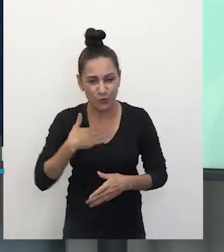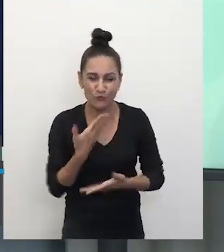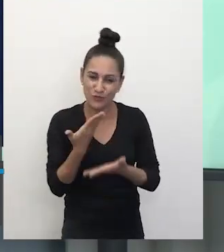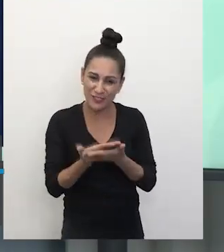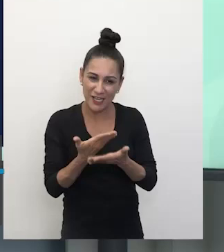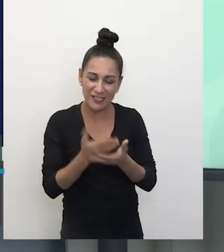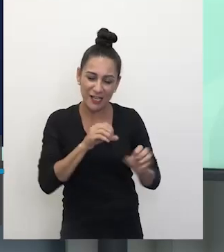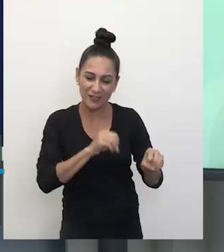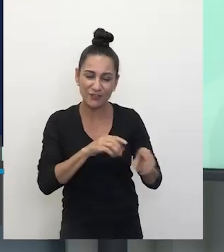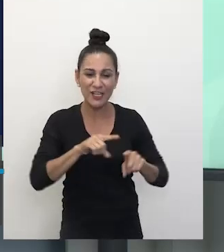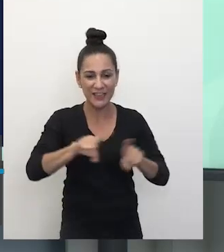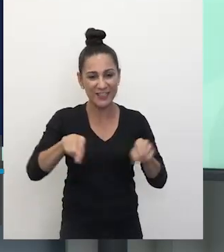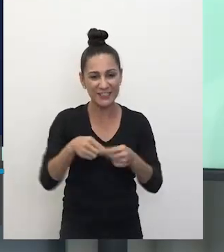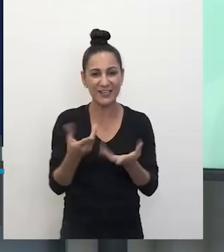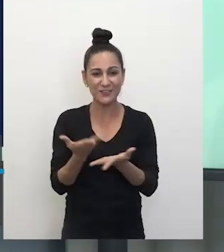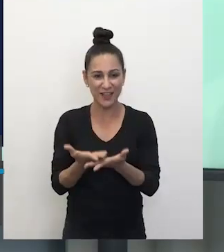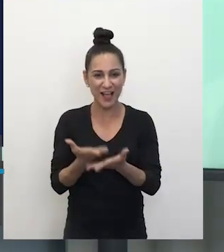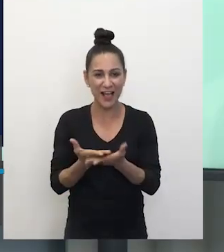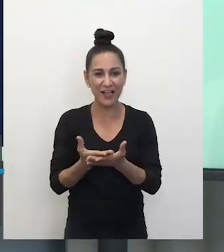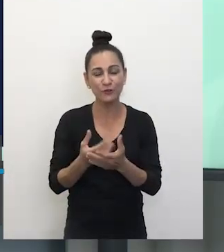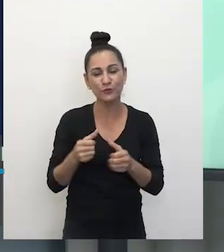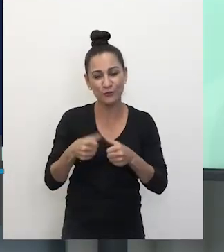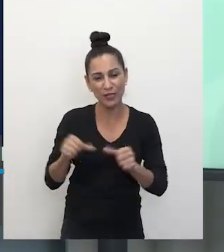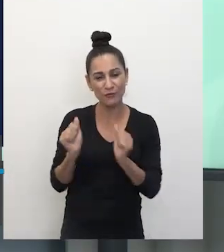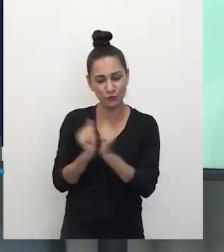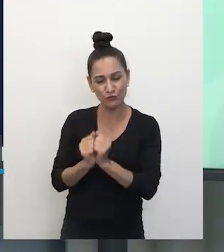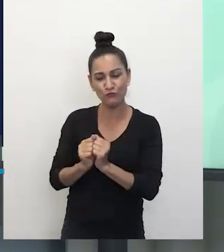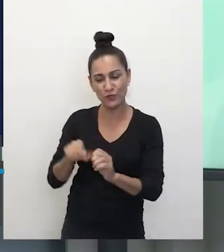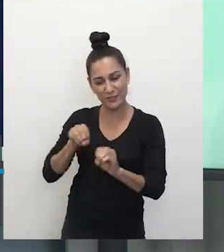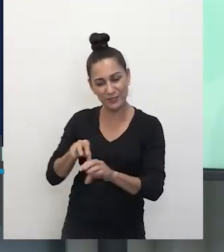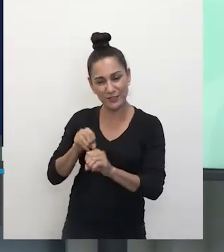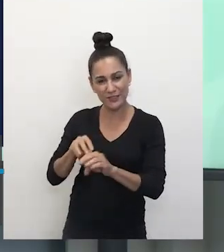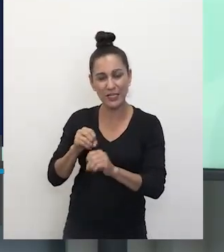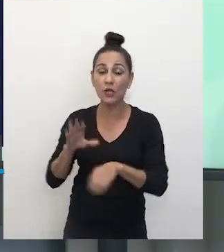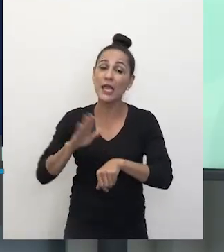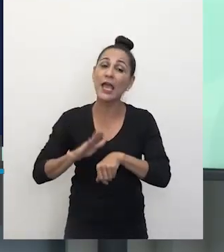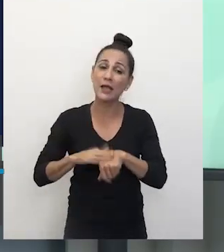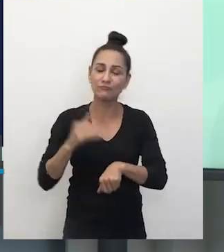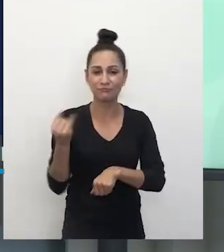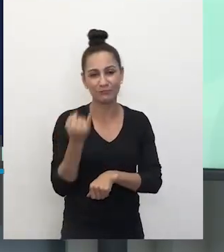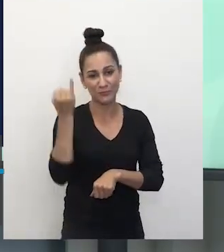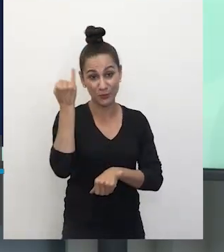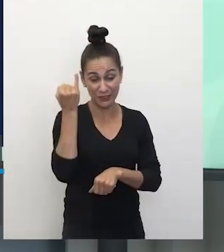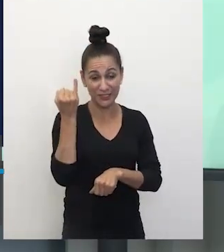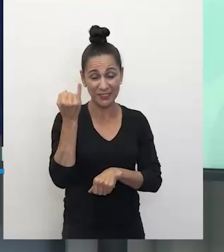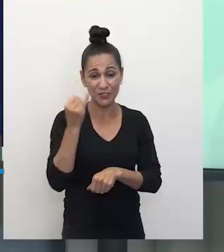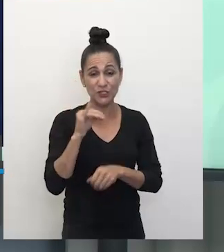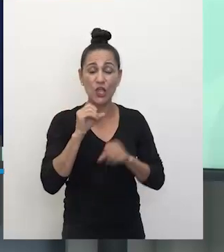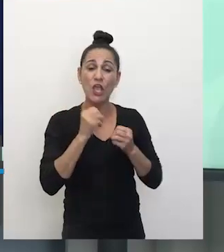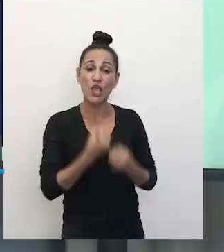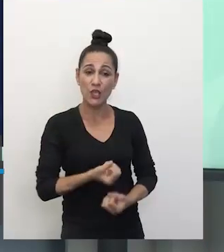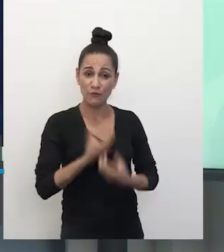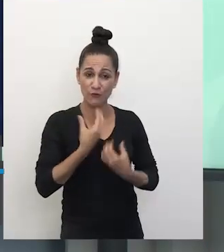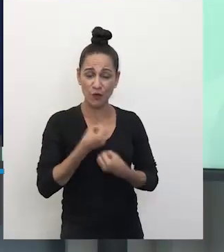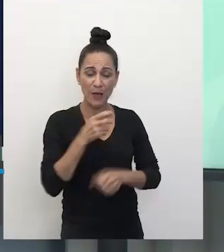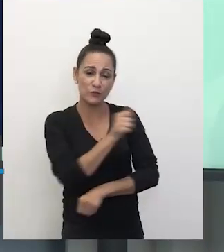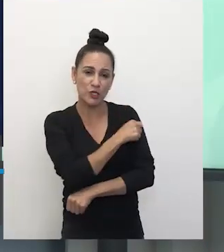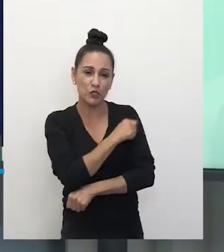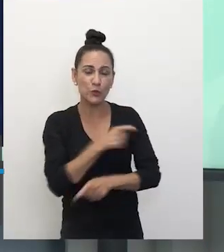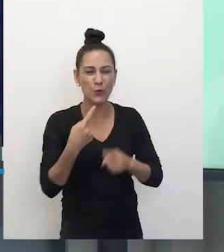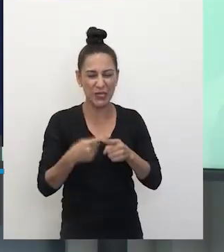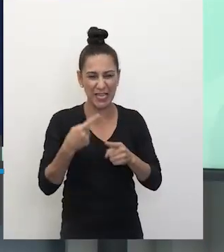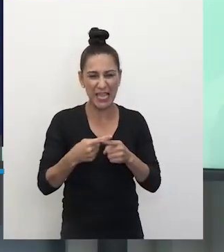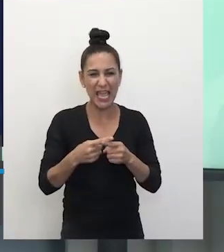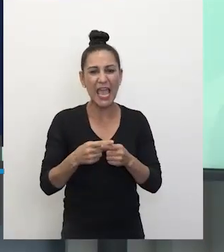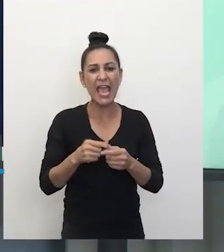aí né na sala de aula vai quando eu ficava na sala dela dando aula então é importante é que tá expulsar muito que até matéria aí que